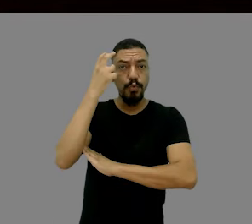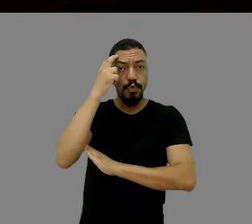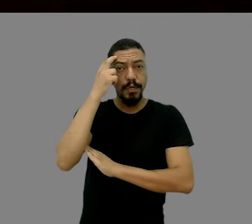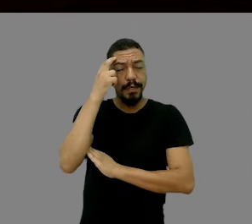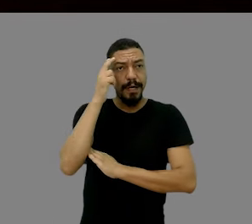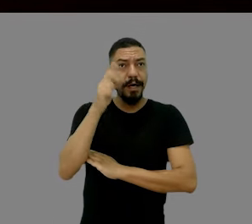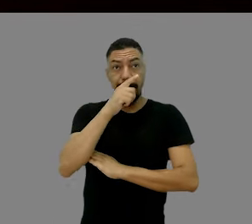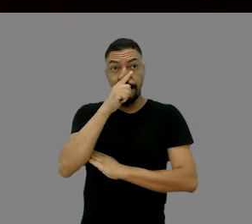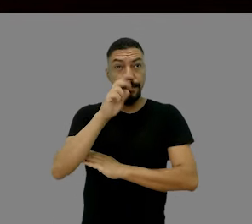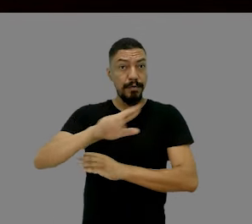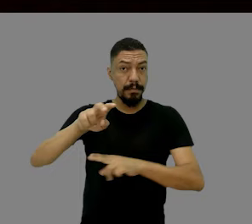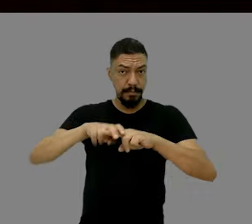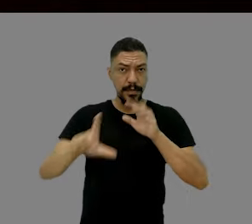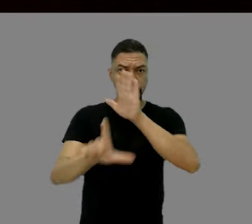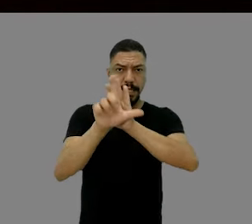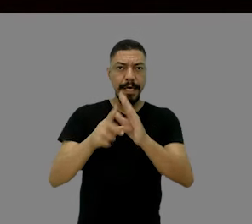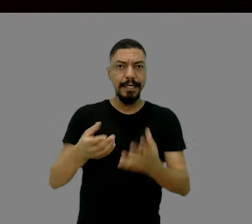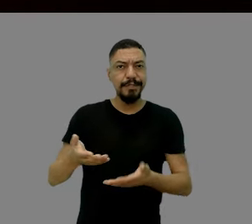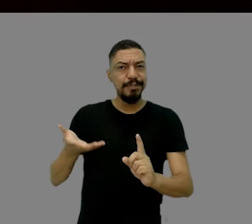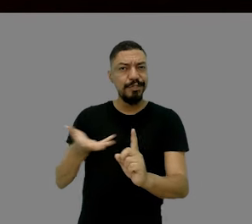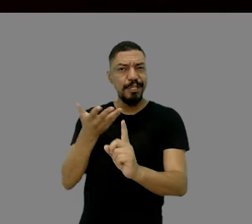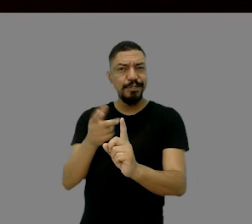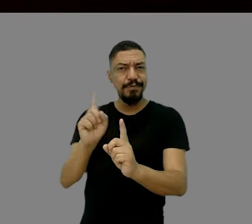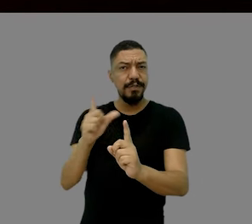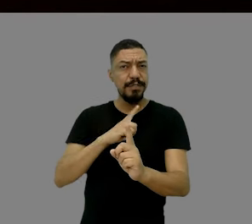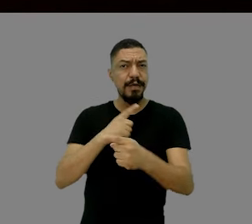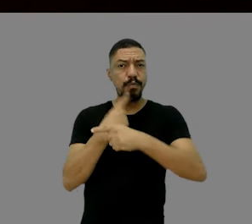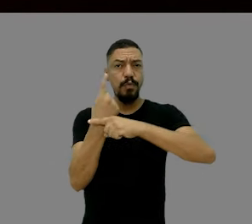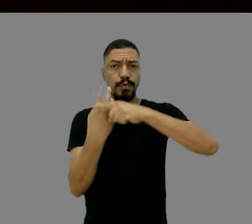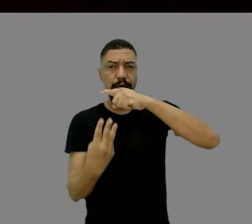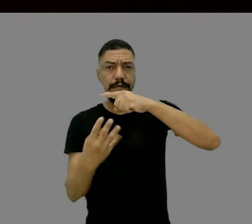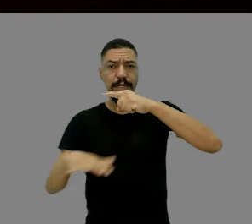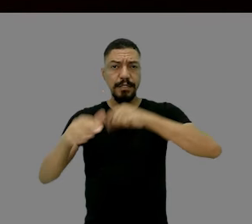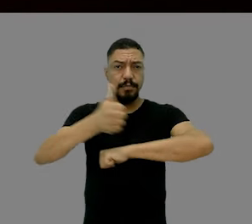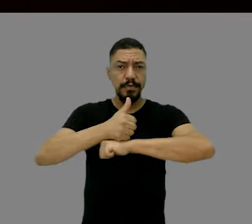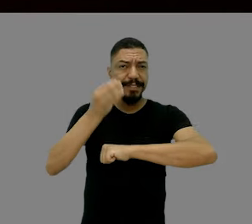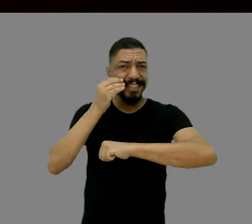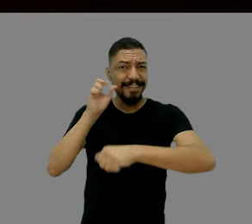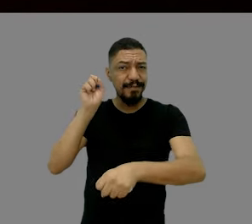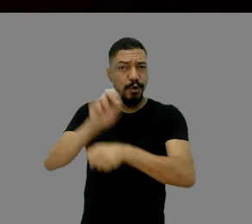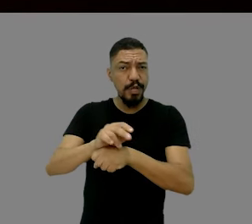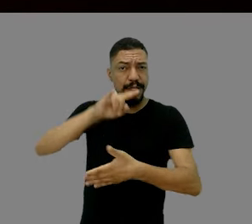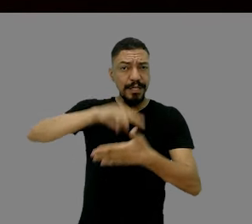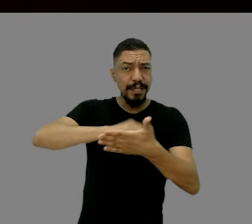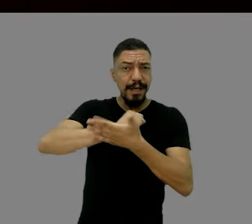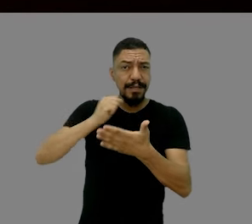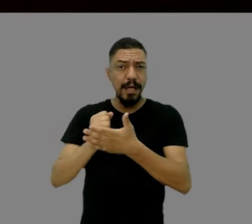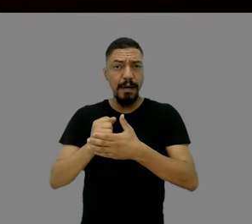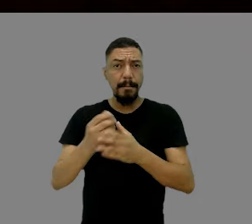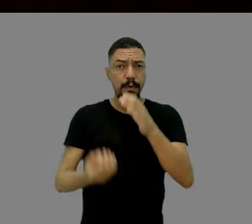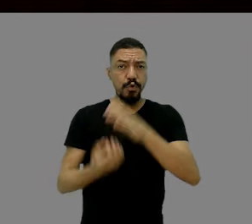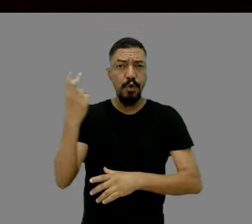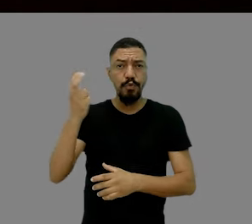profissionais que eles tentam contratar como produtores culturais não conseguem assinar o contrato por problemas fiscais da empresa,